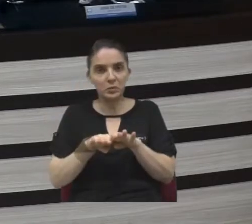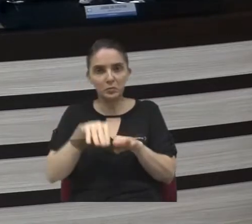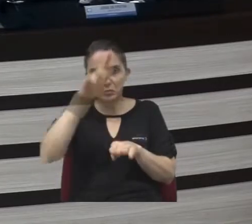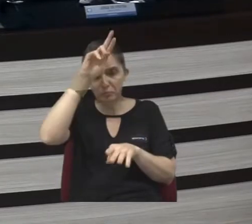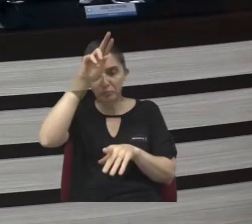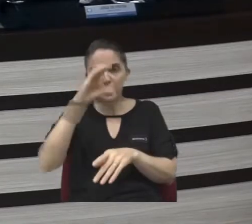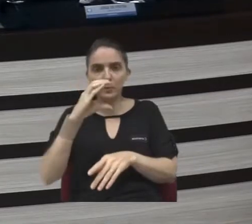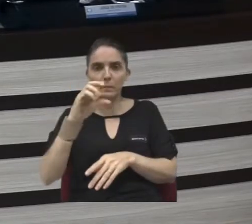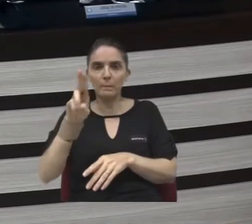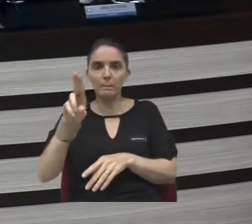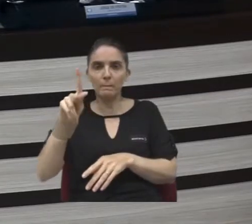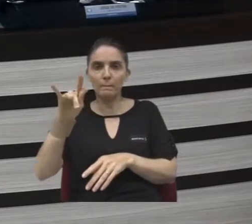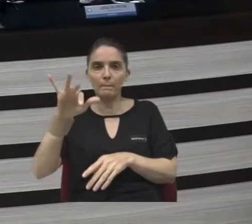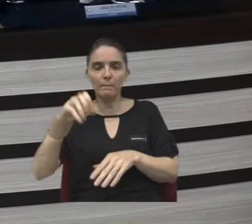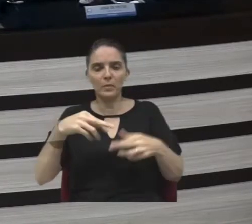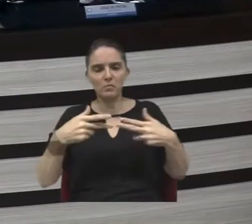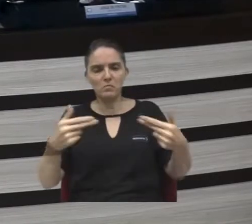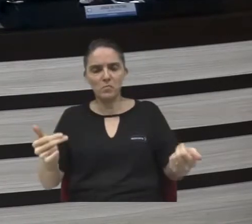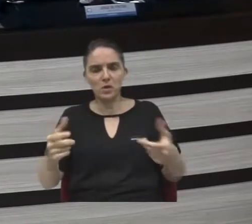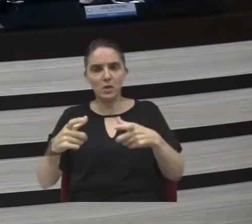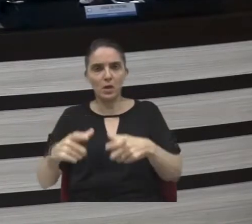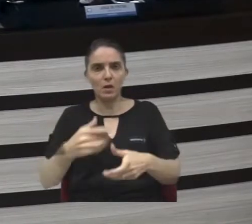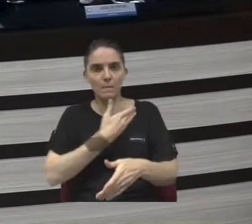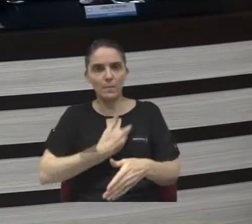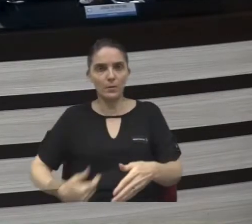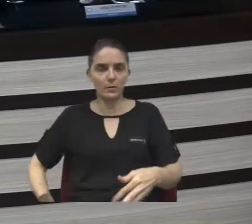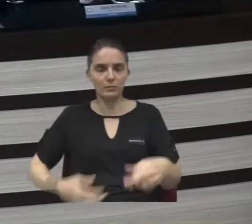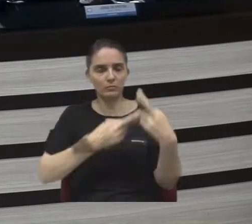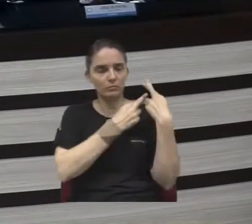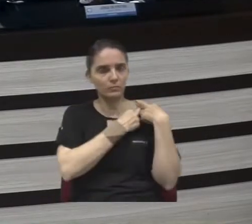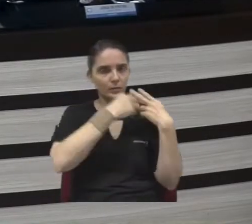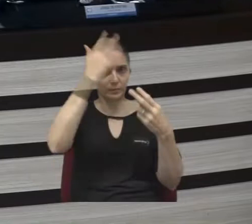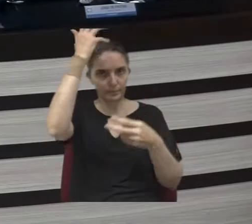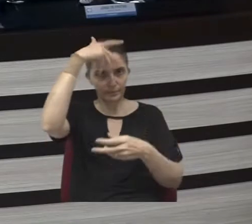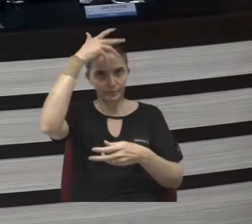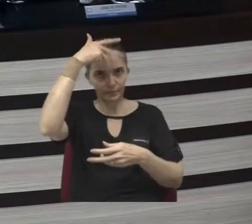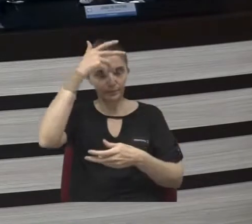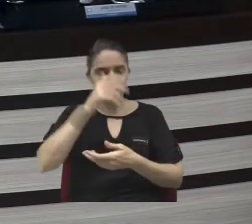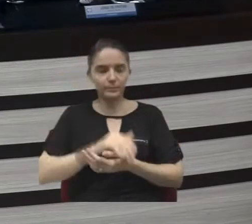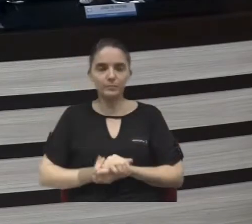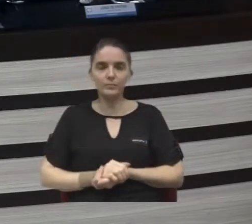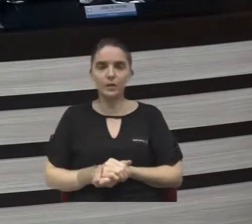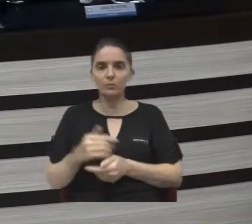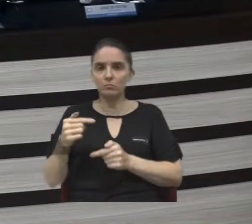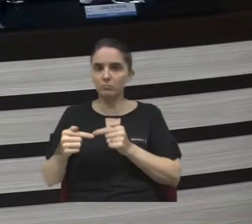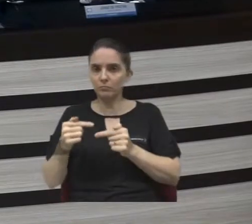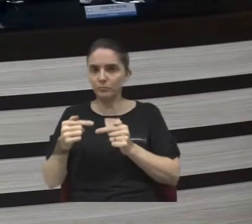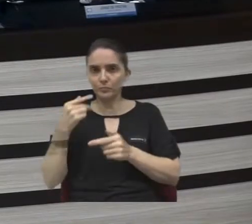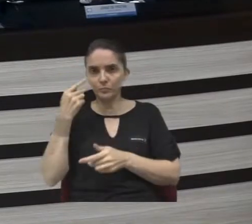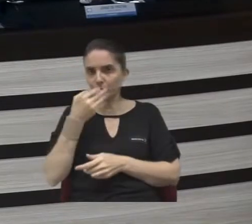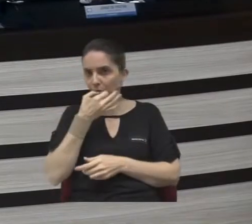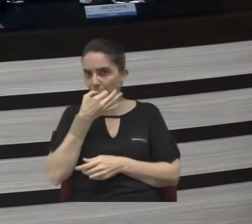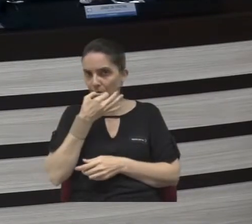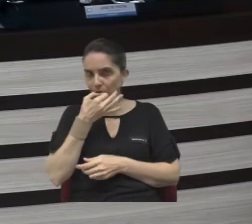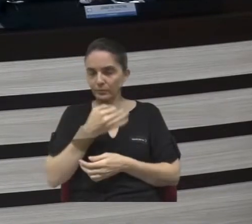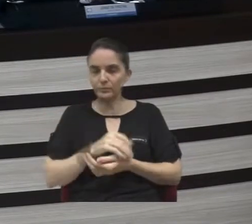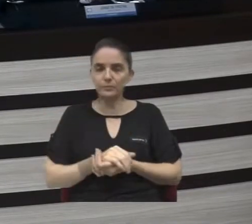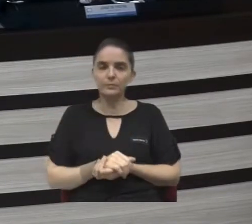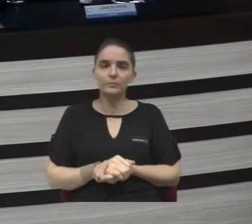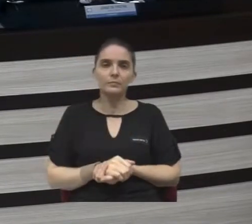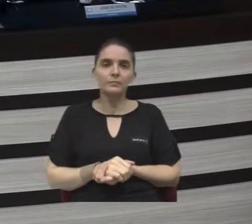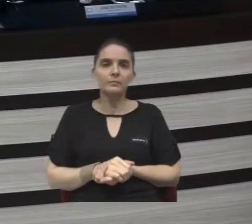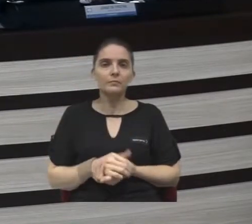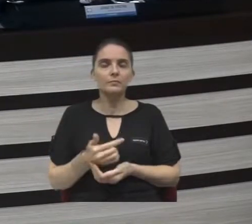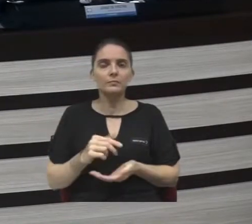logradouros públicos. Autoria, vereadora Érica Tanque. O requerimento está em discussão. Algum vereador deseja discutir o requerimento? Não havendo,